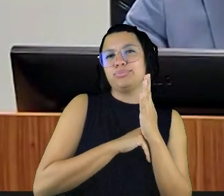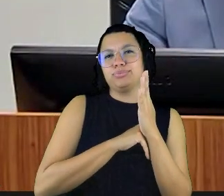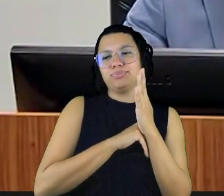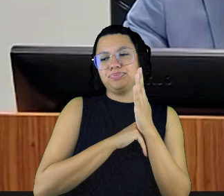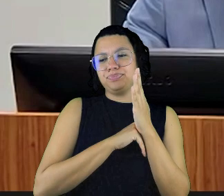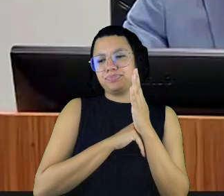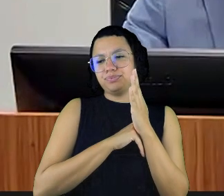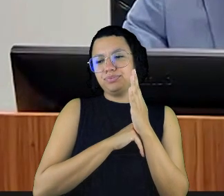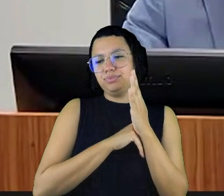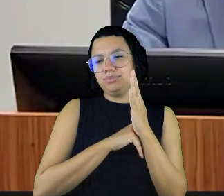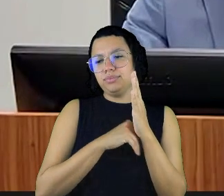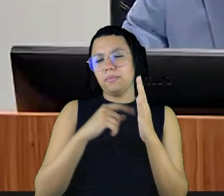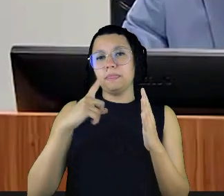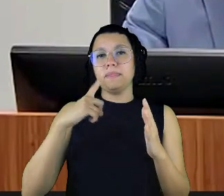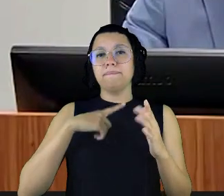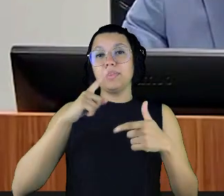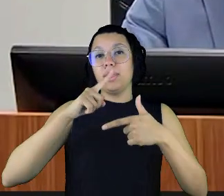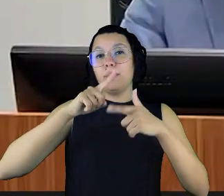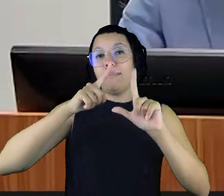bonita.